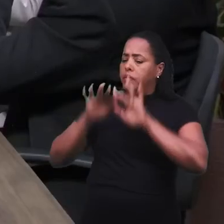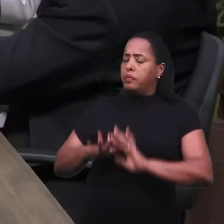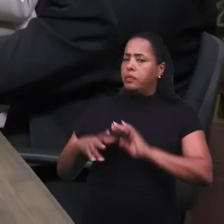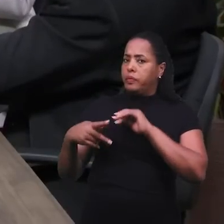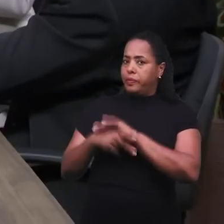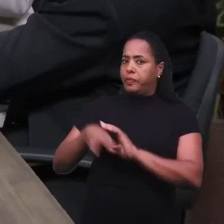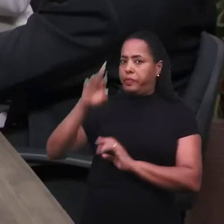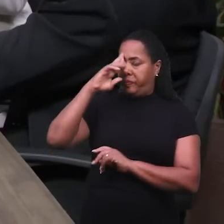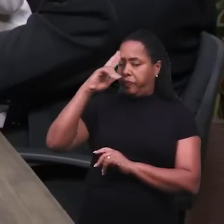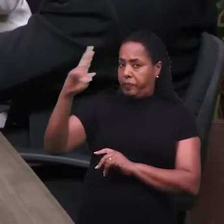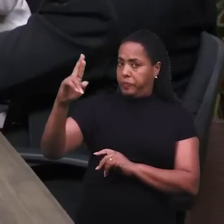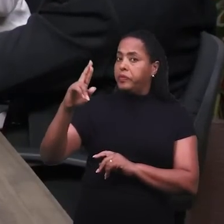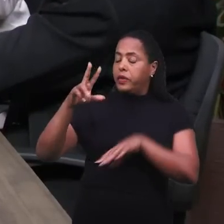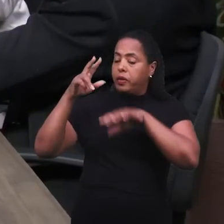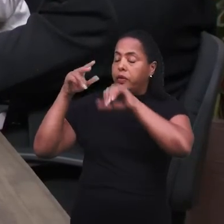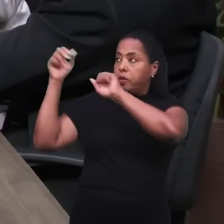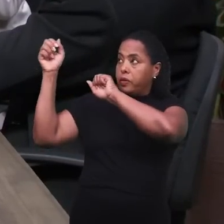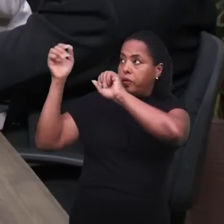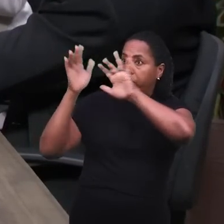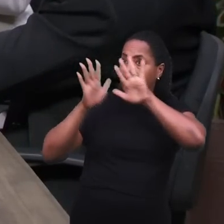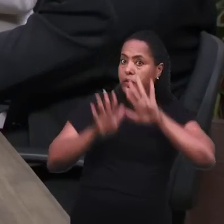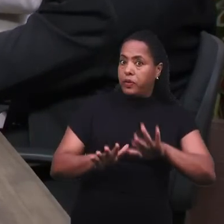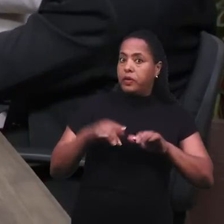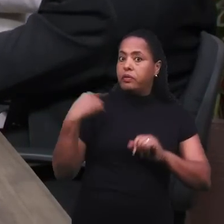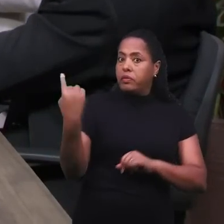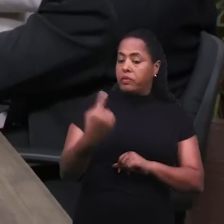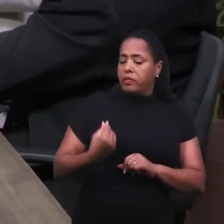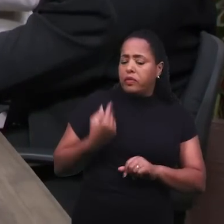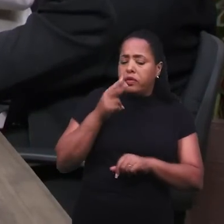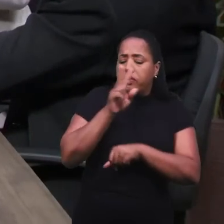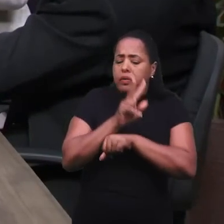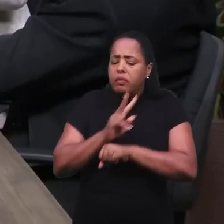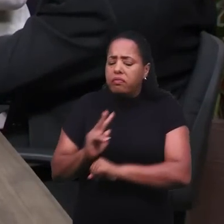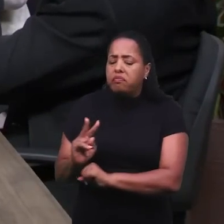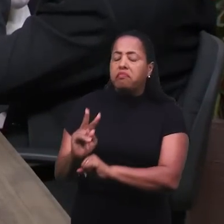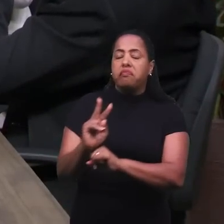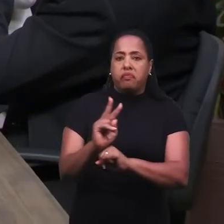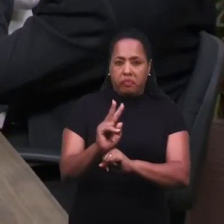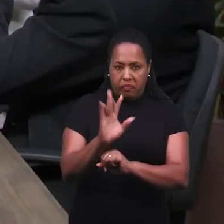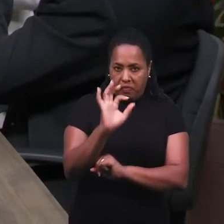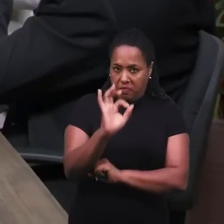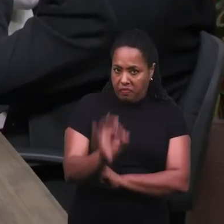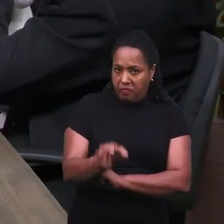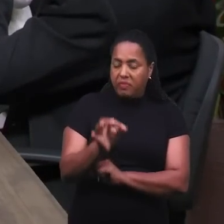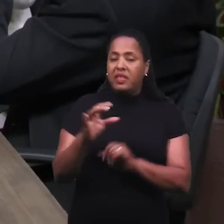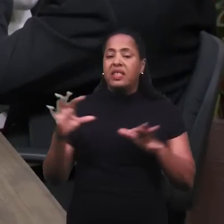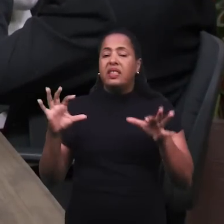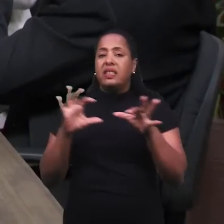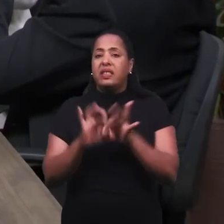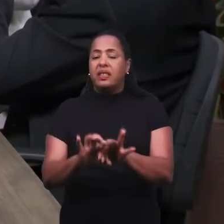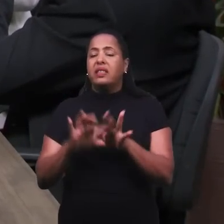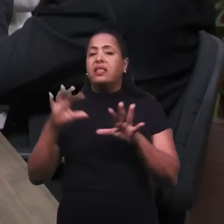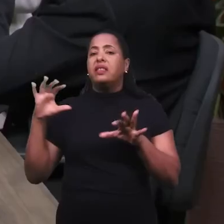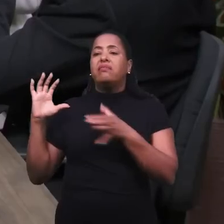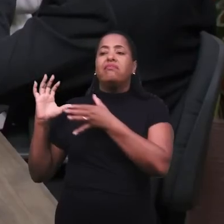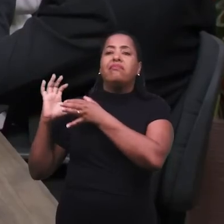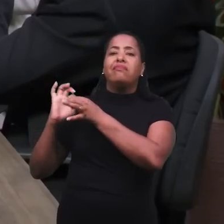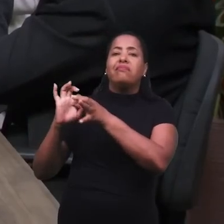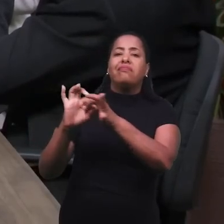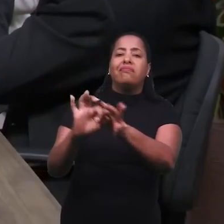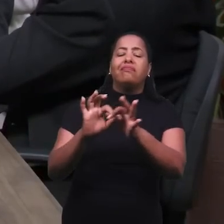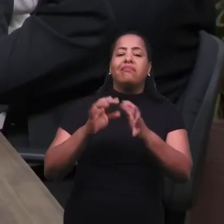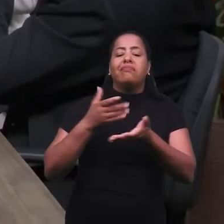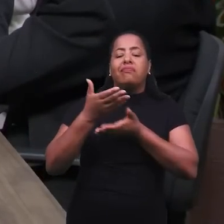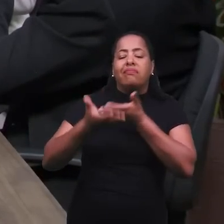Amém. São bênçãos que Deus nos dá para nós cuidarmos deles. E nesse contexto de cuidar,